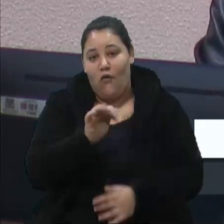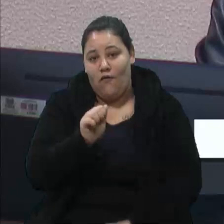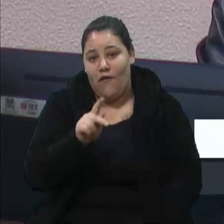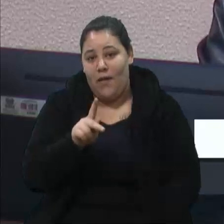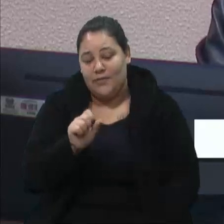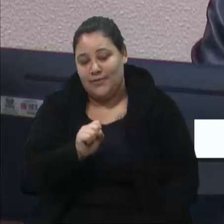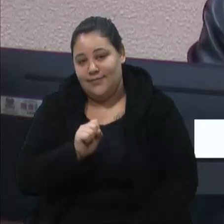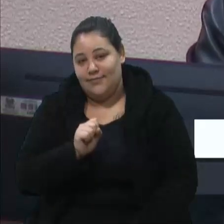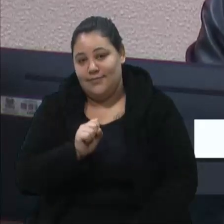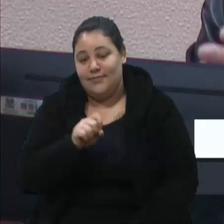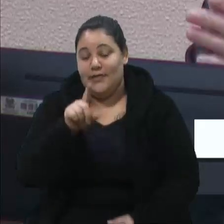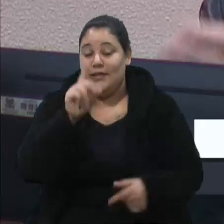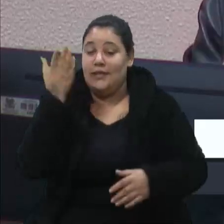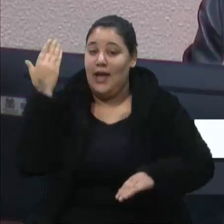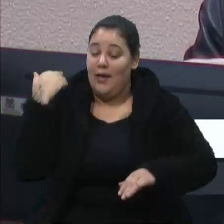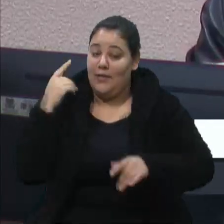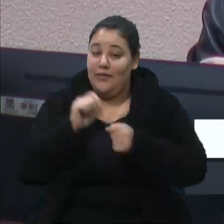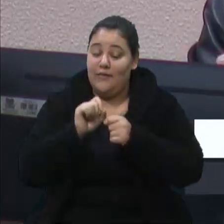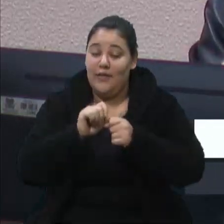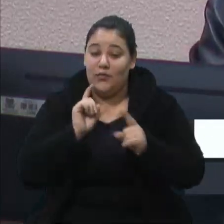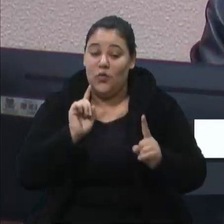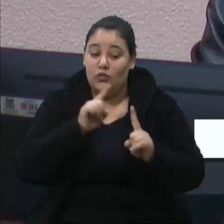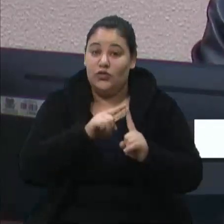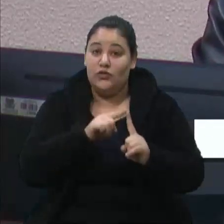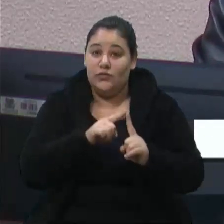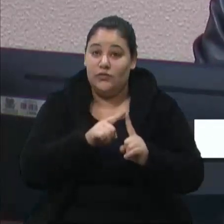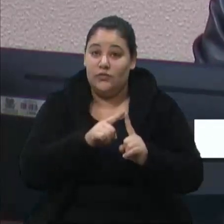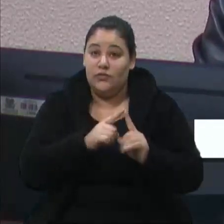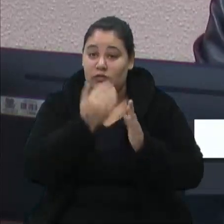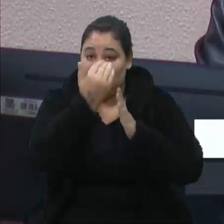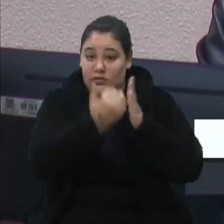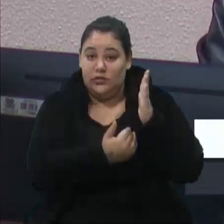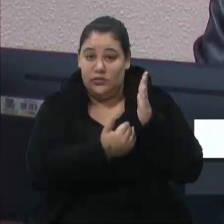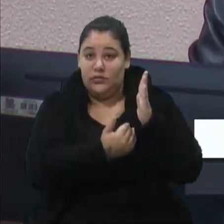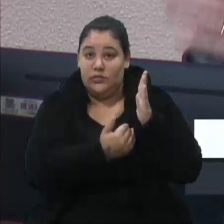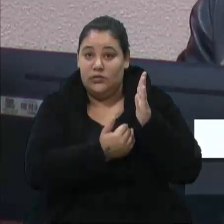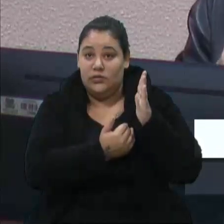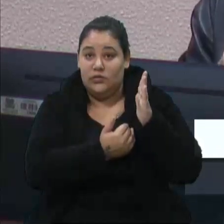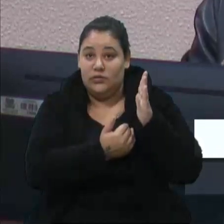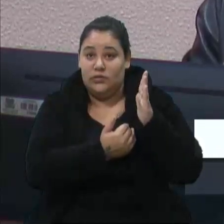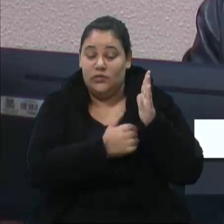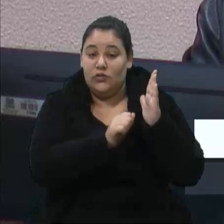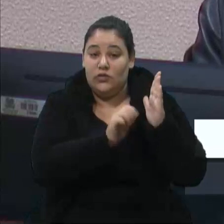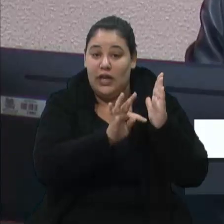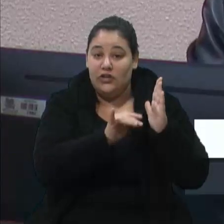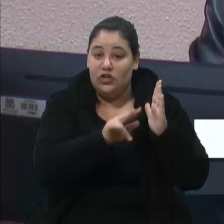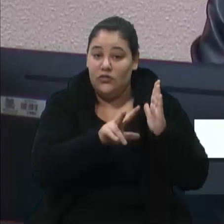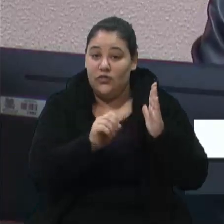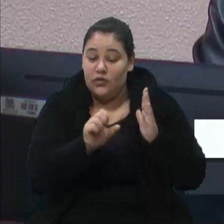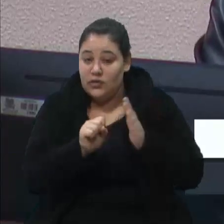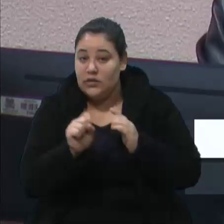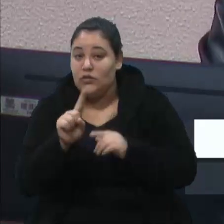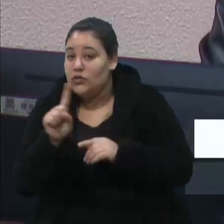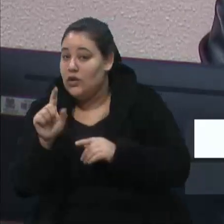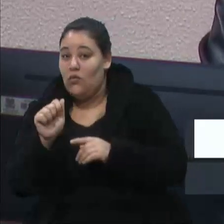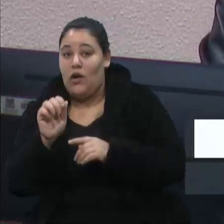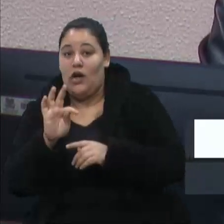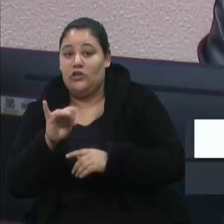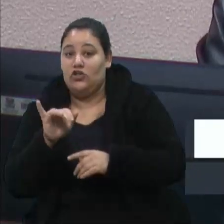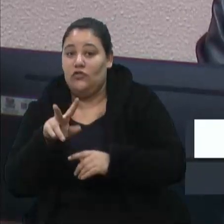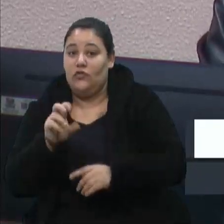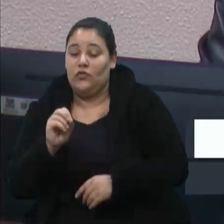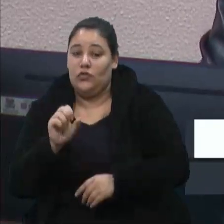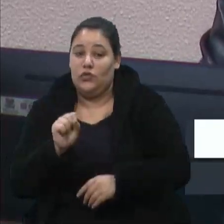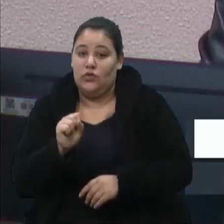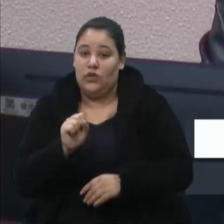fez a época com o objetivo de descontar dos ativos e dos inativos. Aí foi indeferido pela